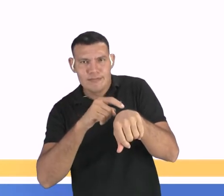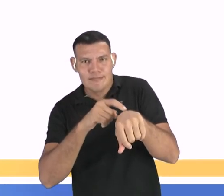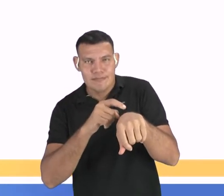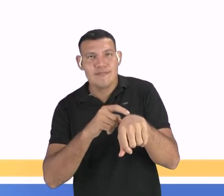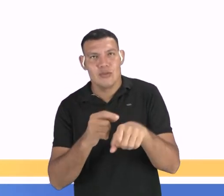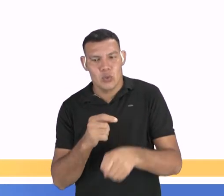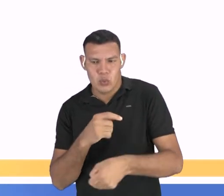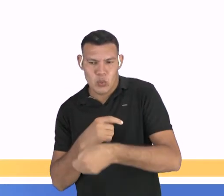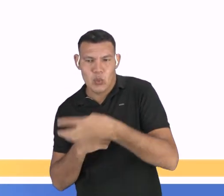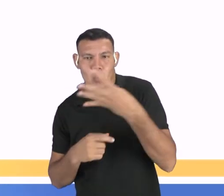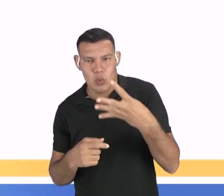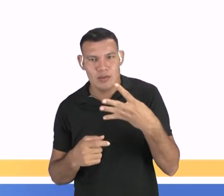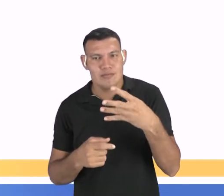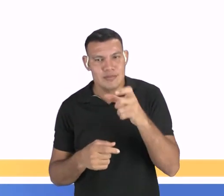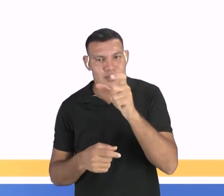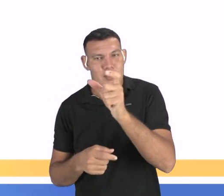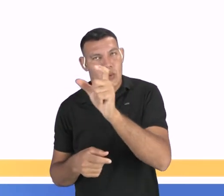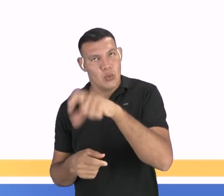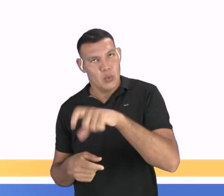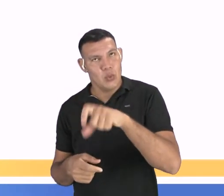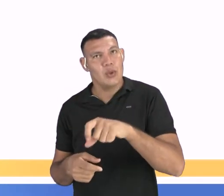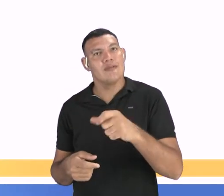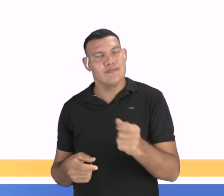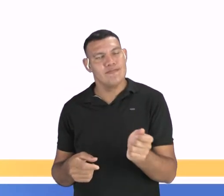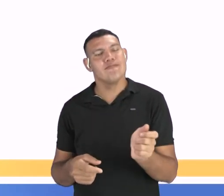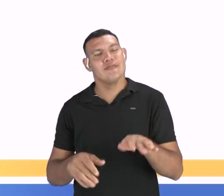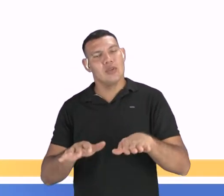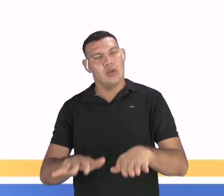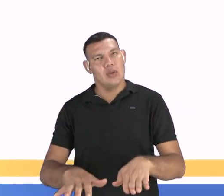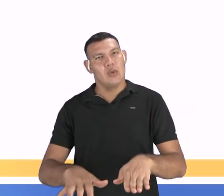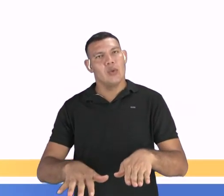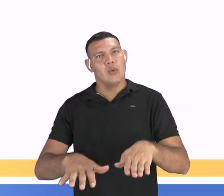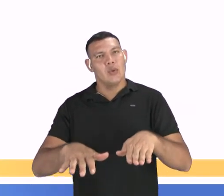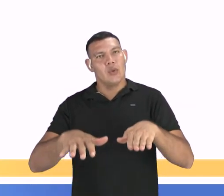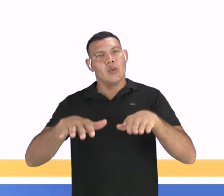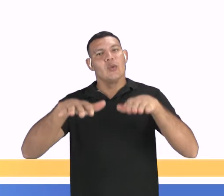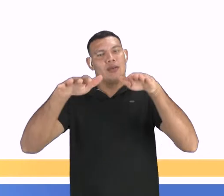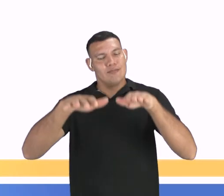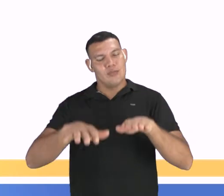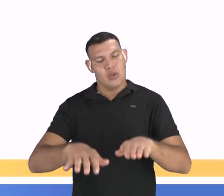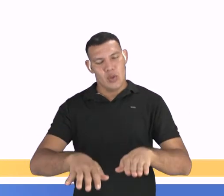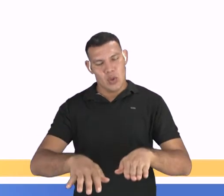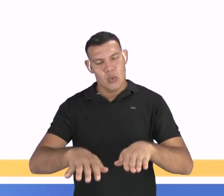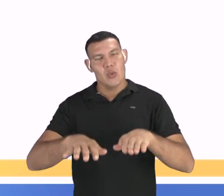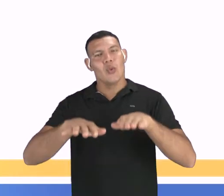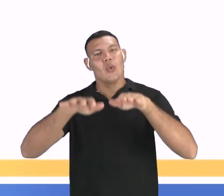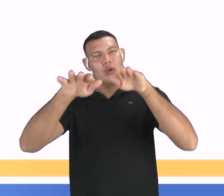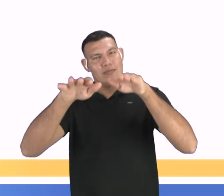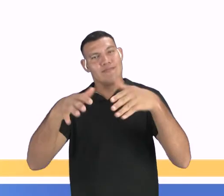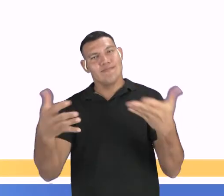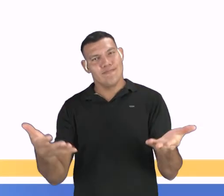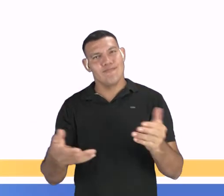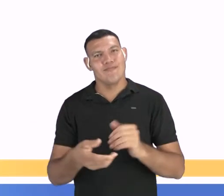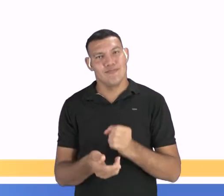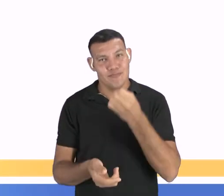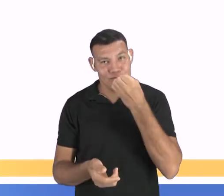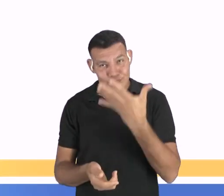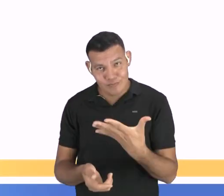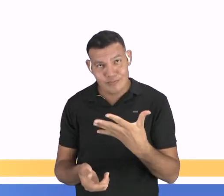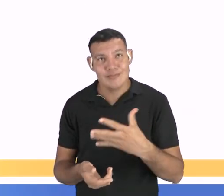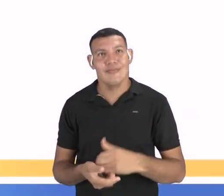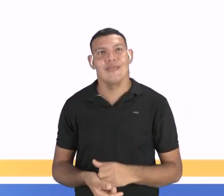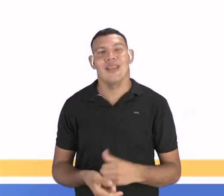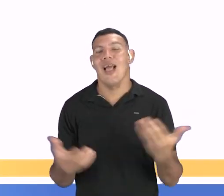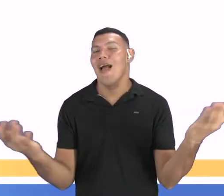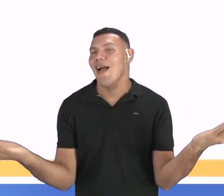quantidade de tickets podem ser consideradas grandezas diretamente proporcionais. Muito bem. Então,